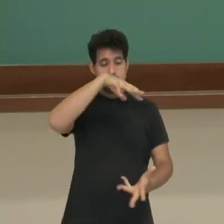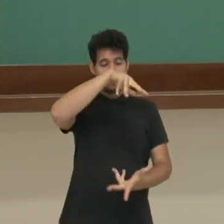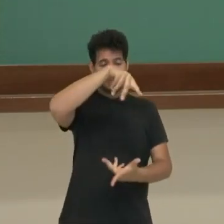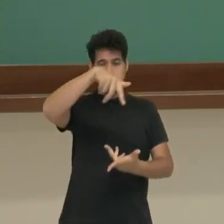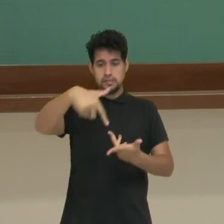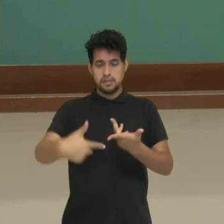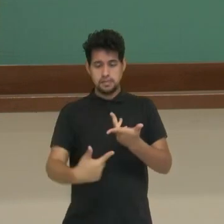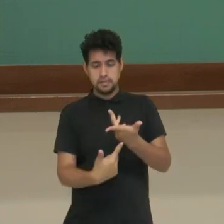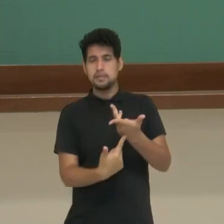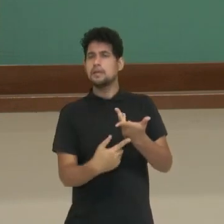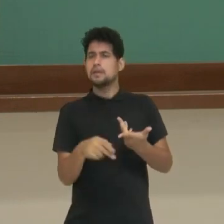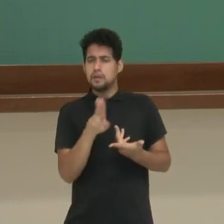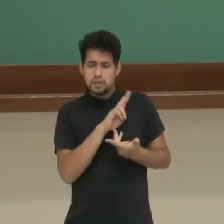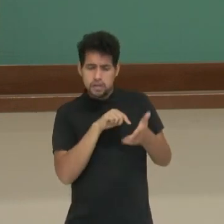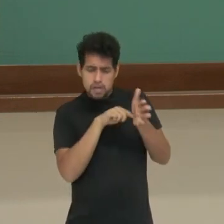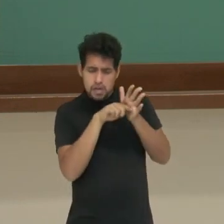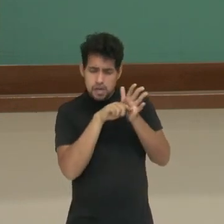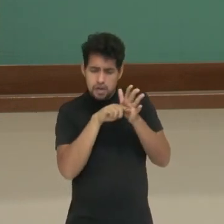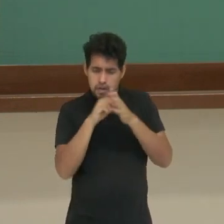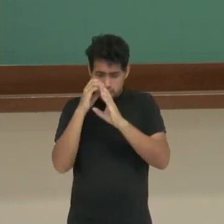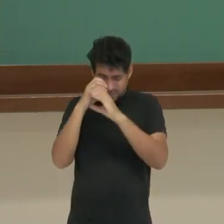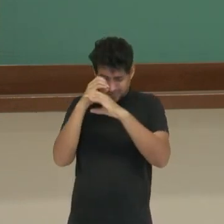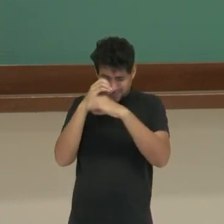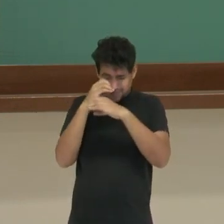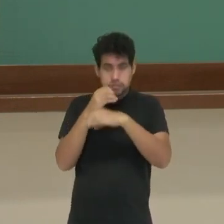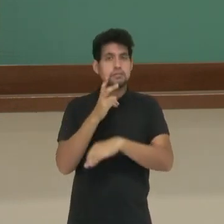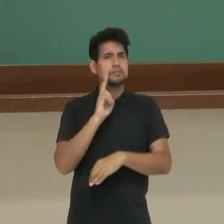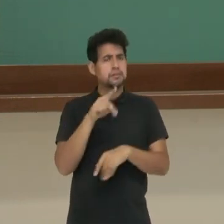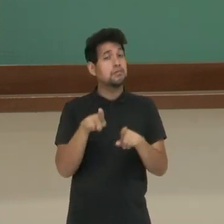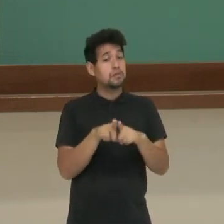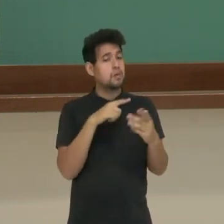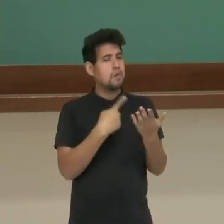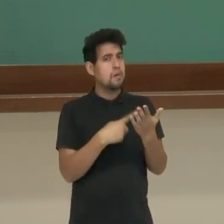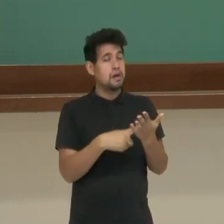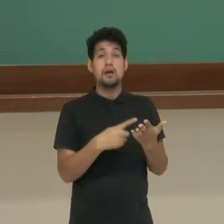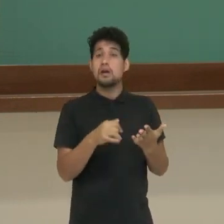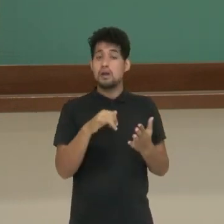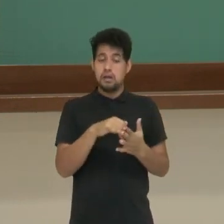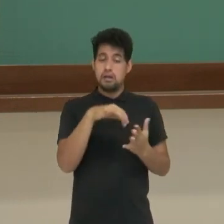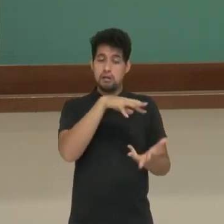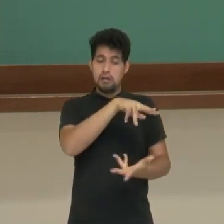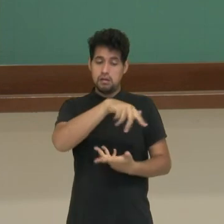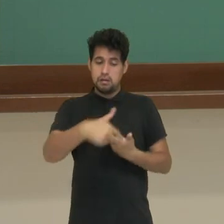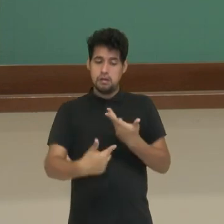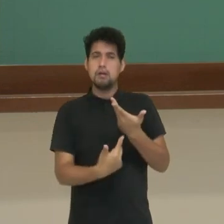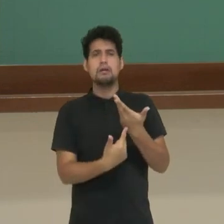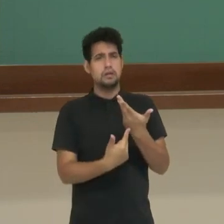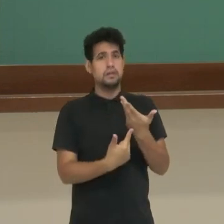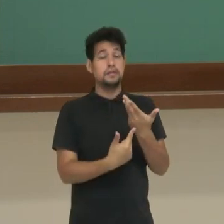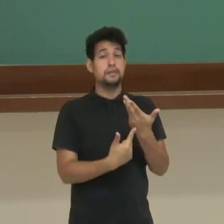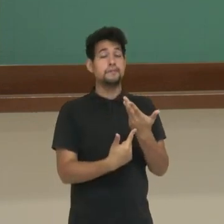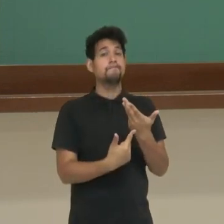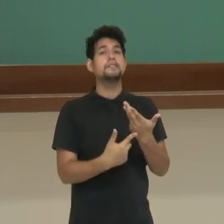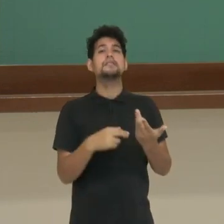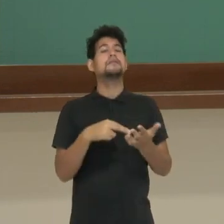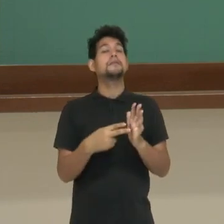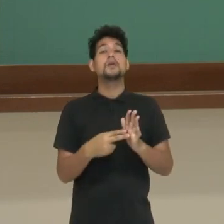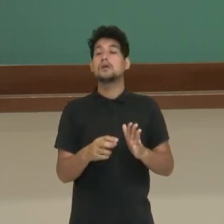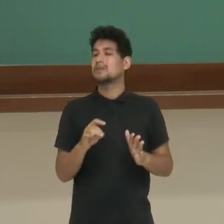explorada de forma científica e por meio de tratados como o Tratado Antártico, isso é de fim